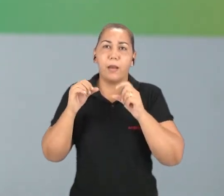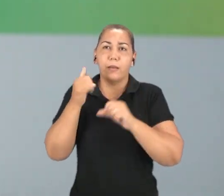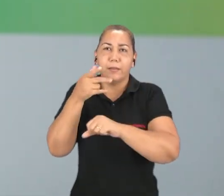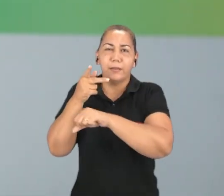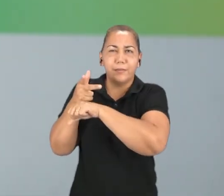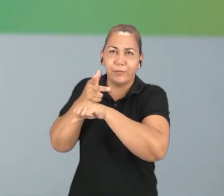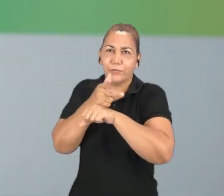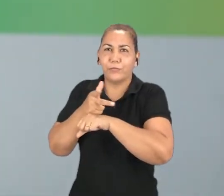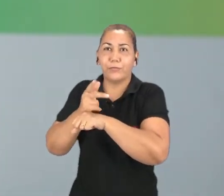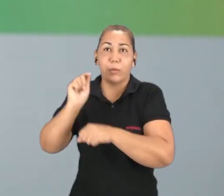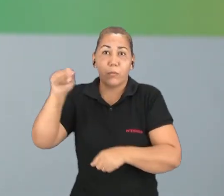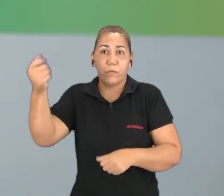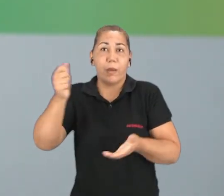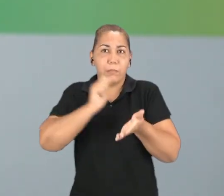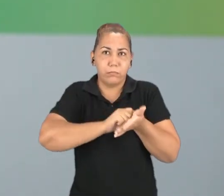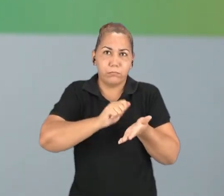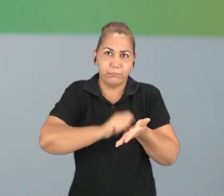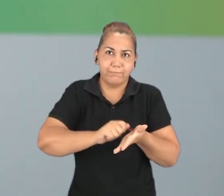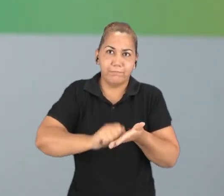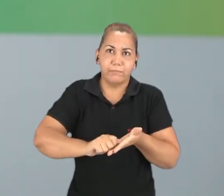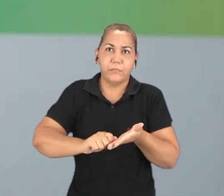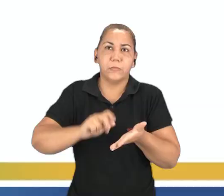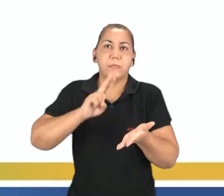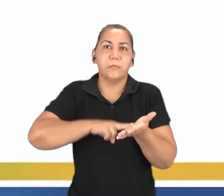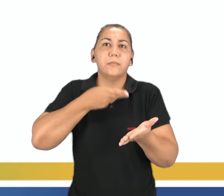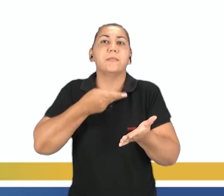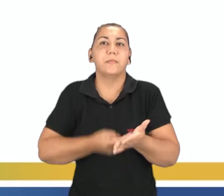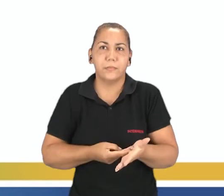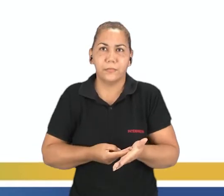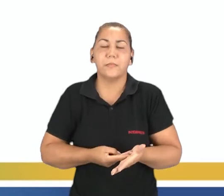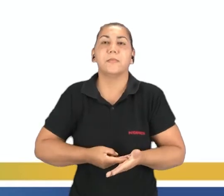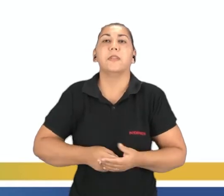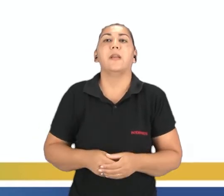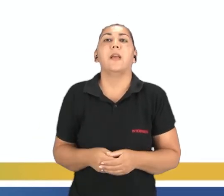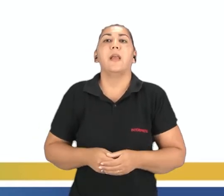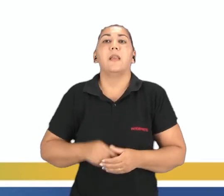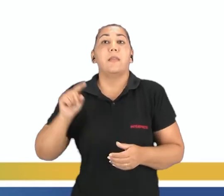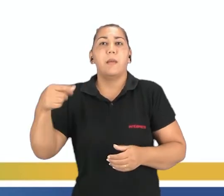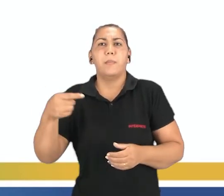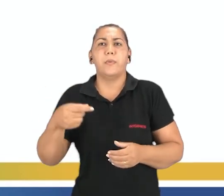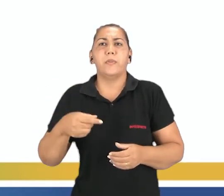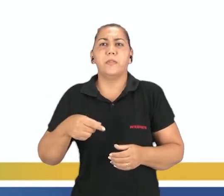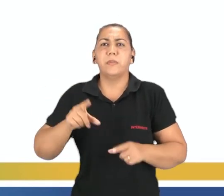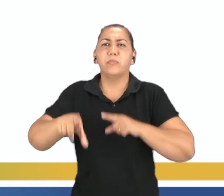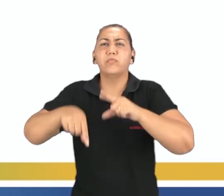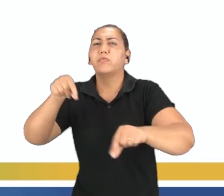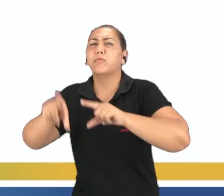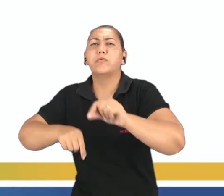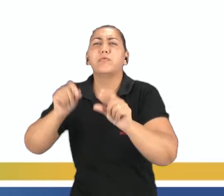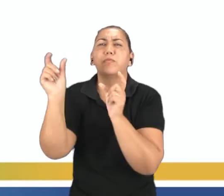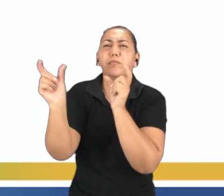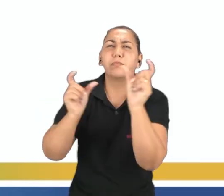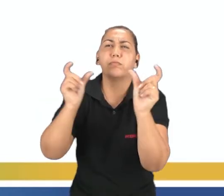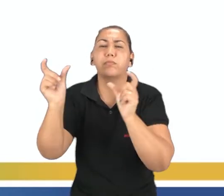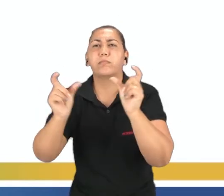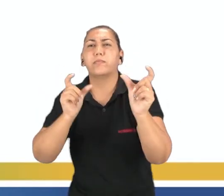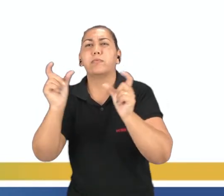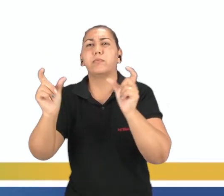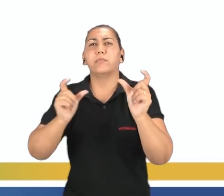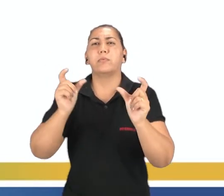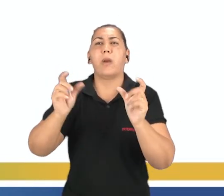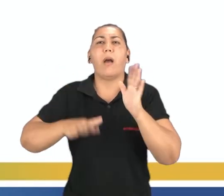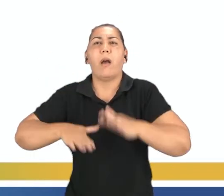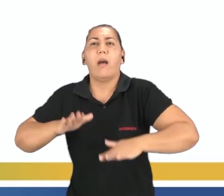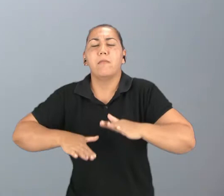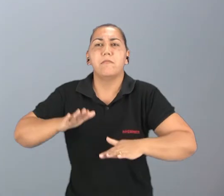uma transcrição, certinho? Que é o momento para selecionar aquelas palavrinhas da oralidade, às